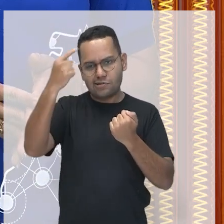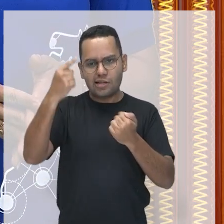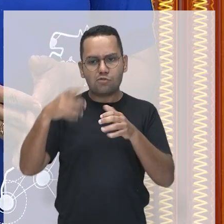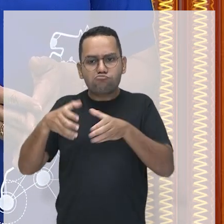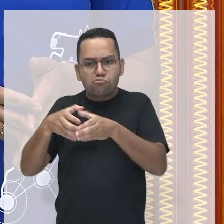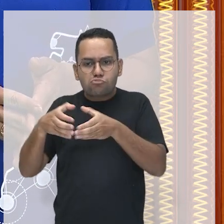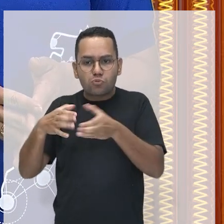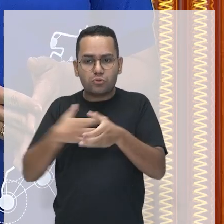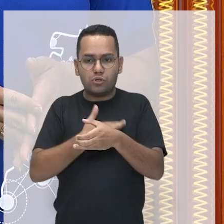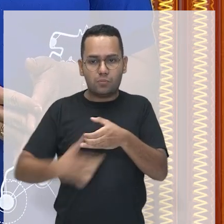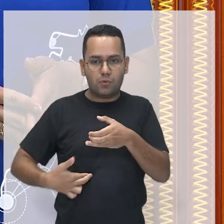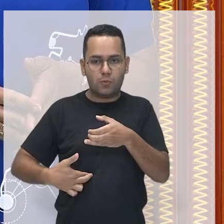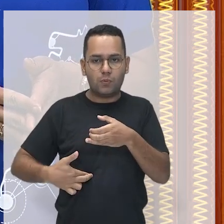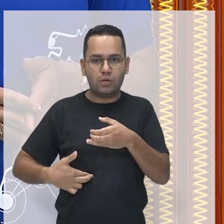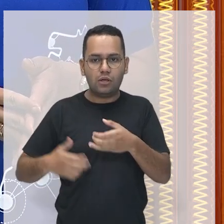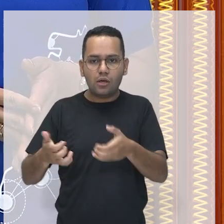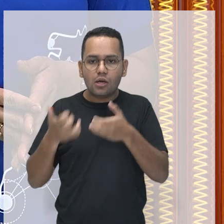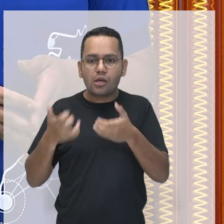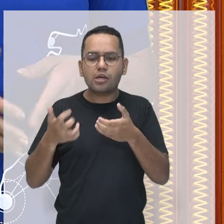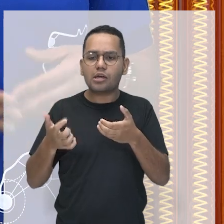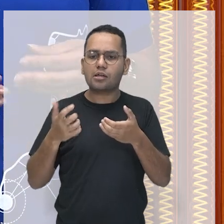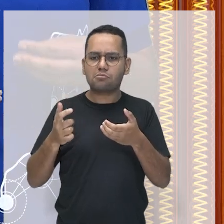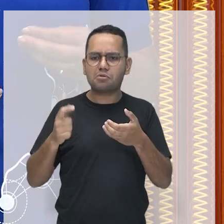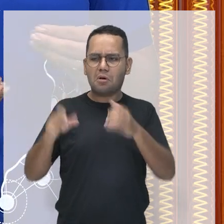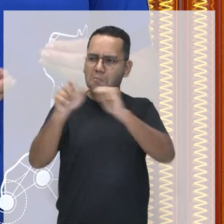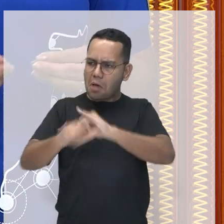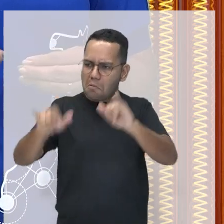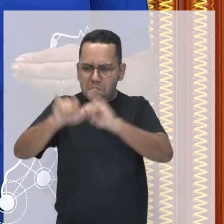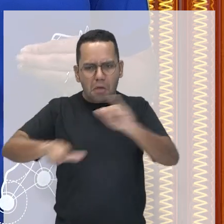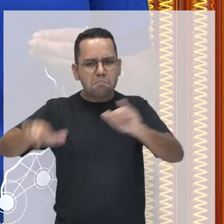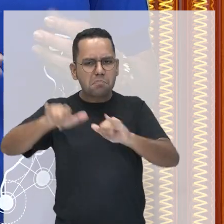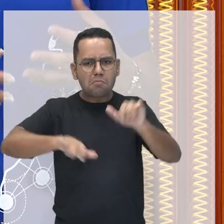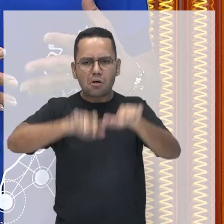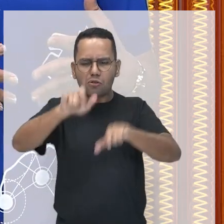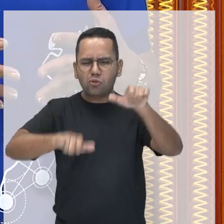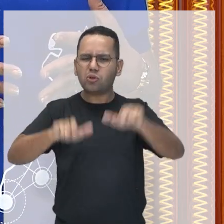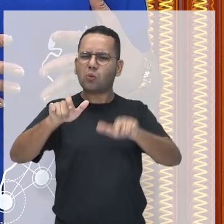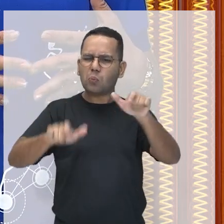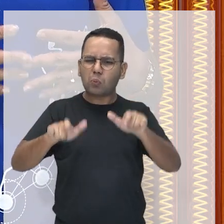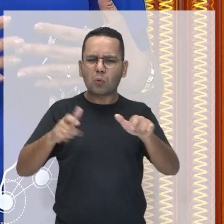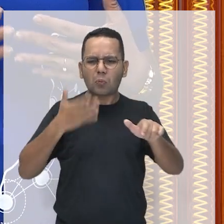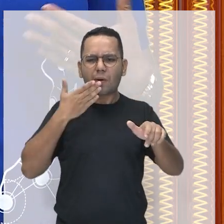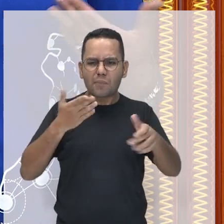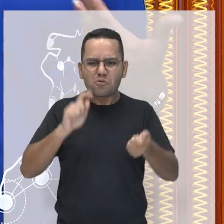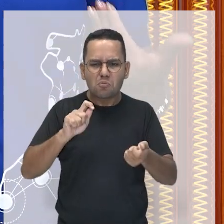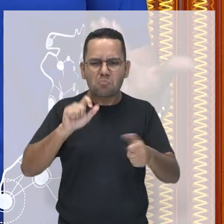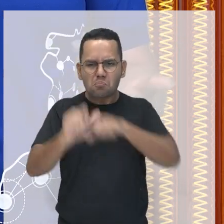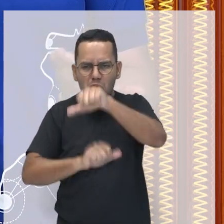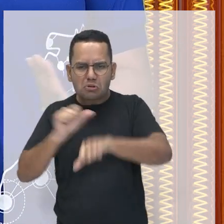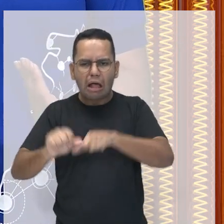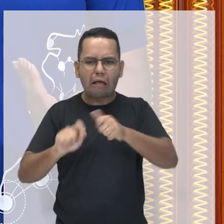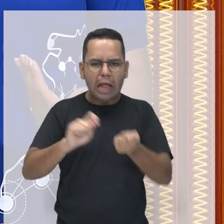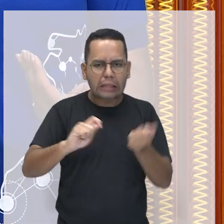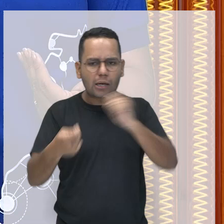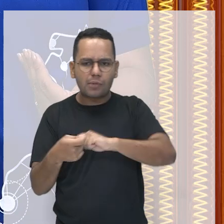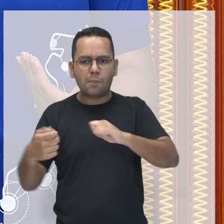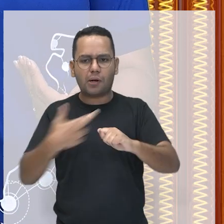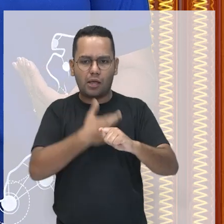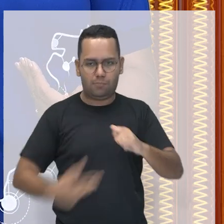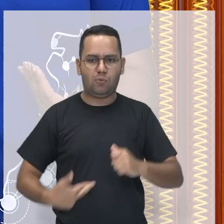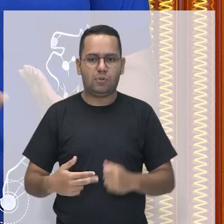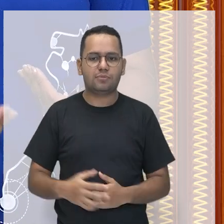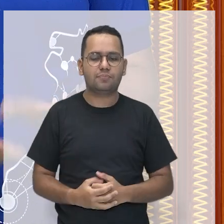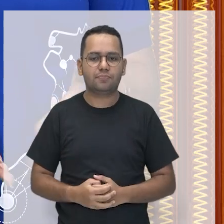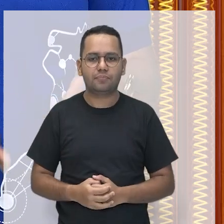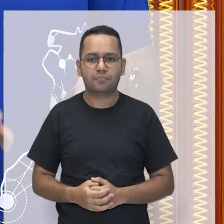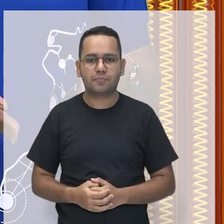pública a favor da mudança do regime. Ou seja, observamos aqui justamente esses personagens que vão estar